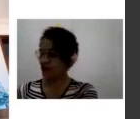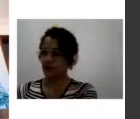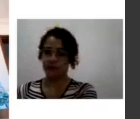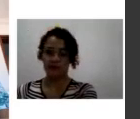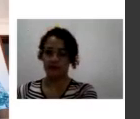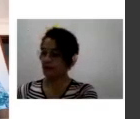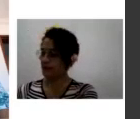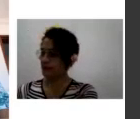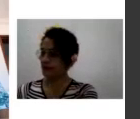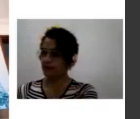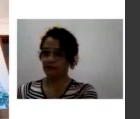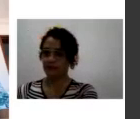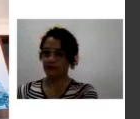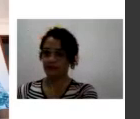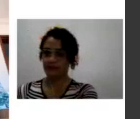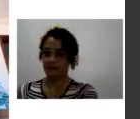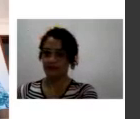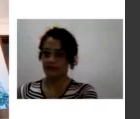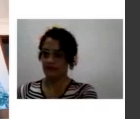tão desafiador.